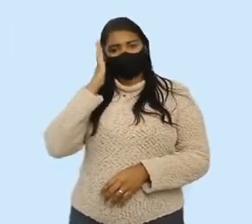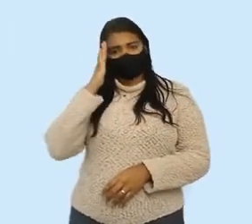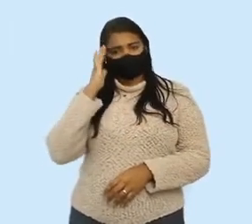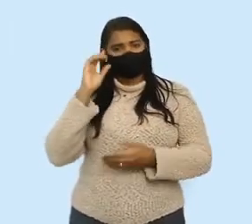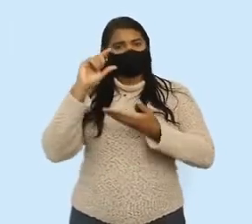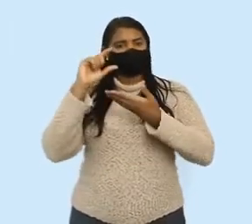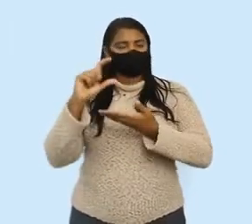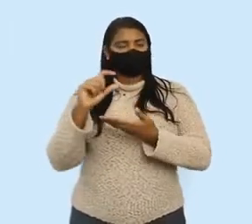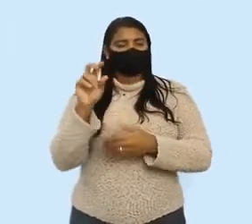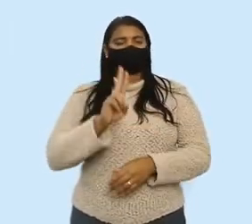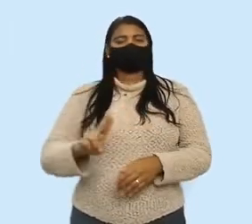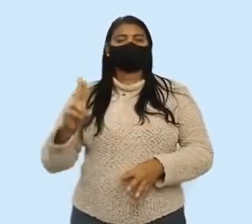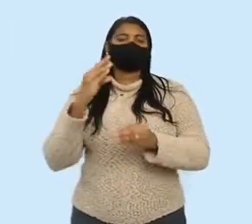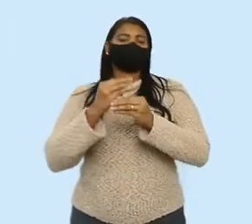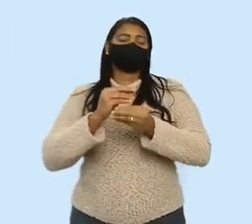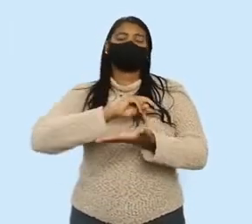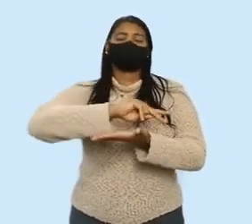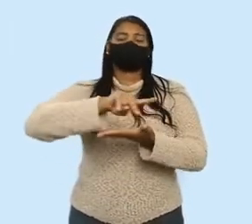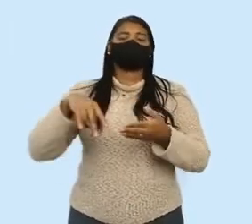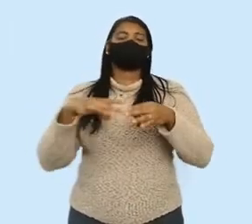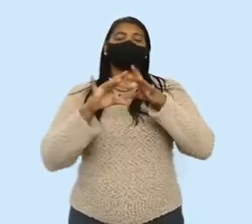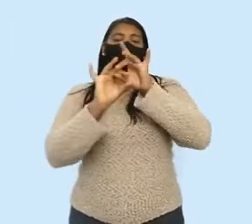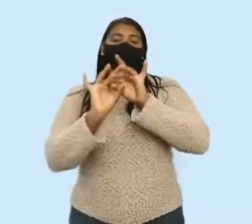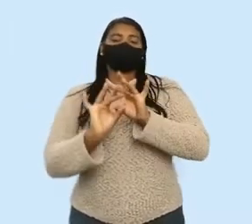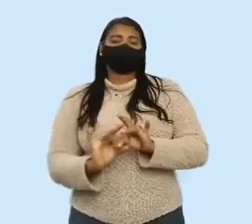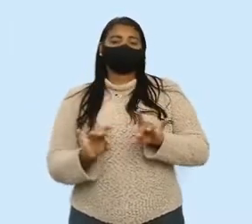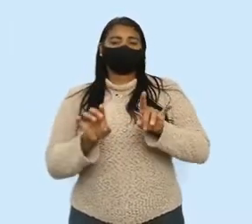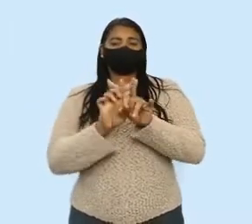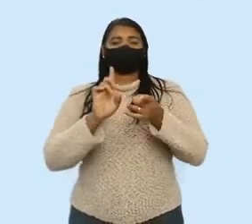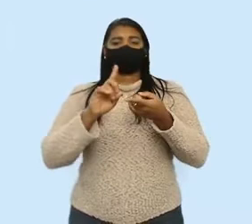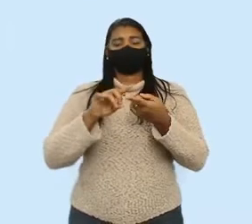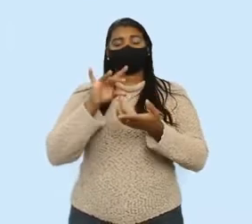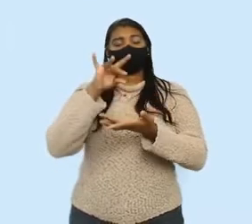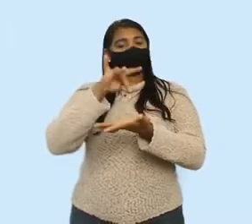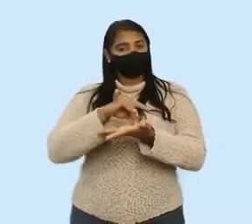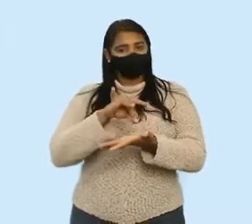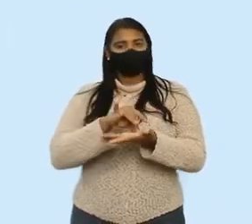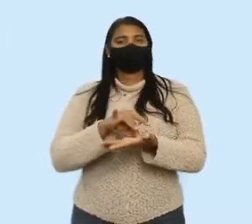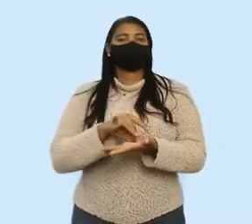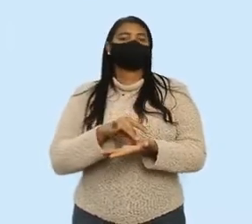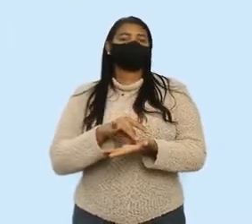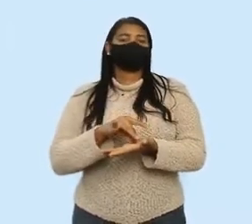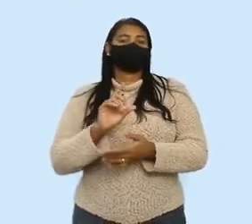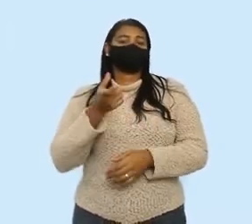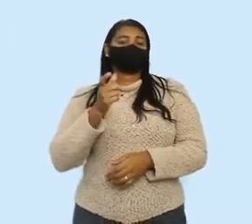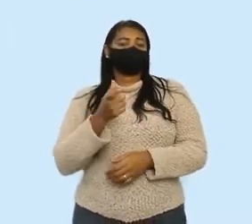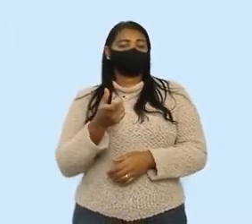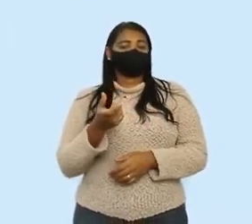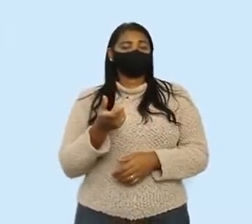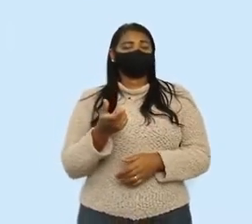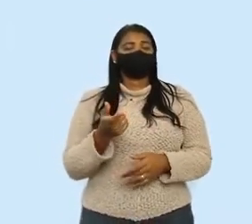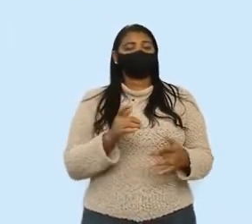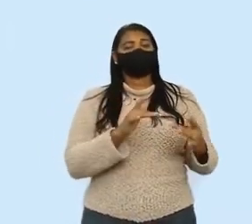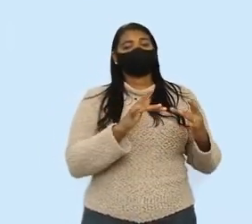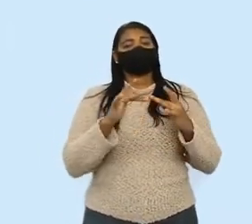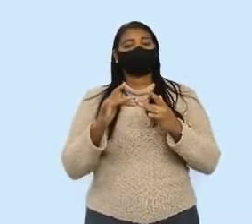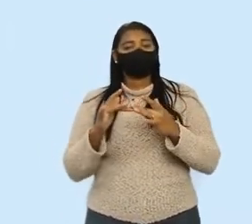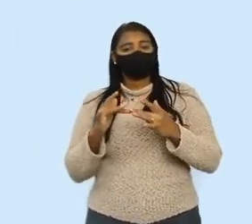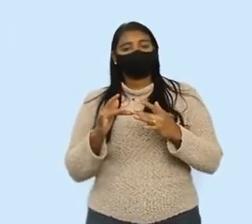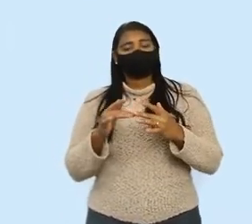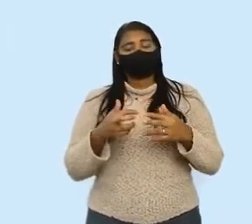palavra ela é utilizada em vários contextos, certo? E ela tem um sentido etimológico que vai ligar também